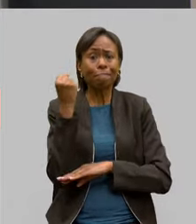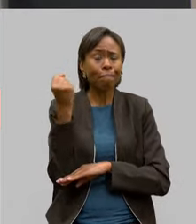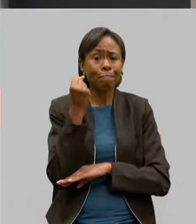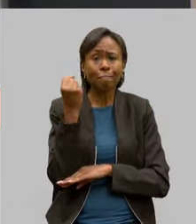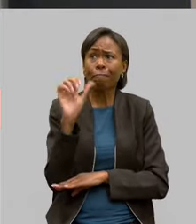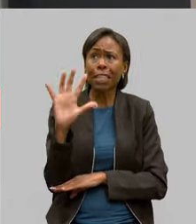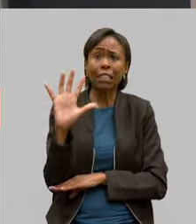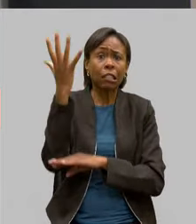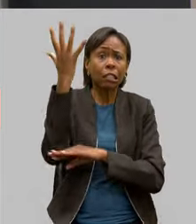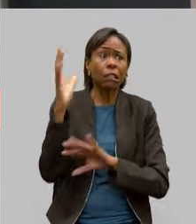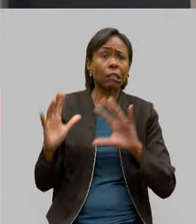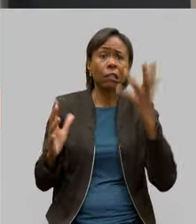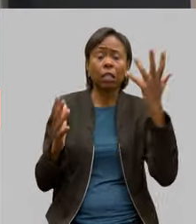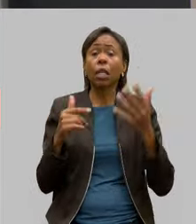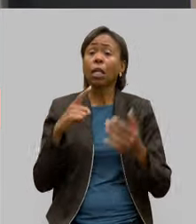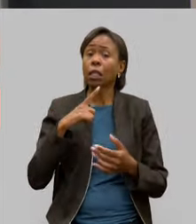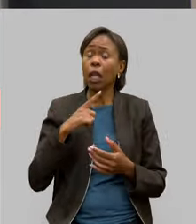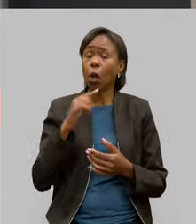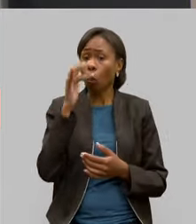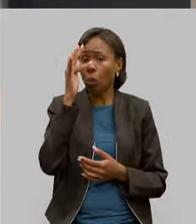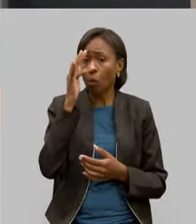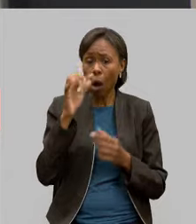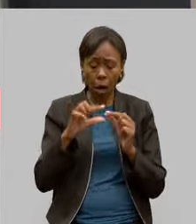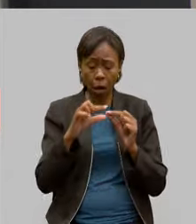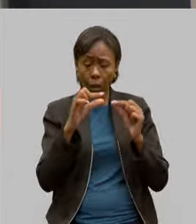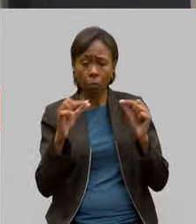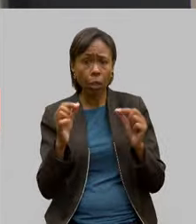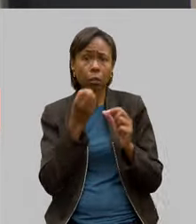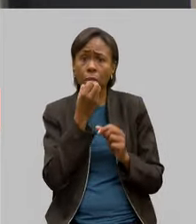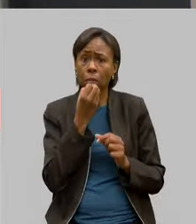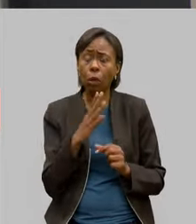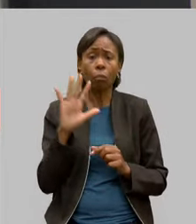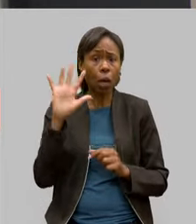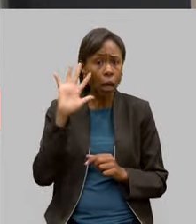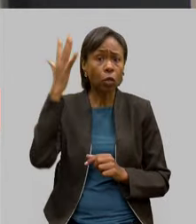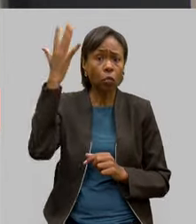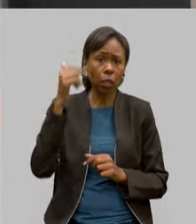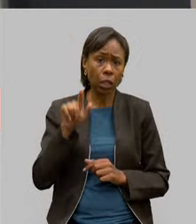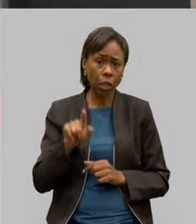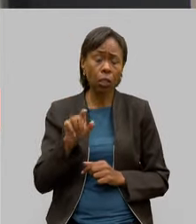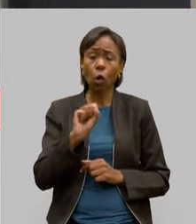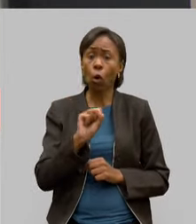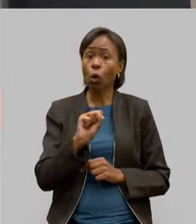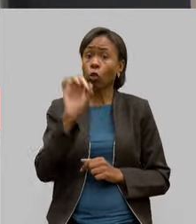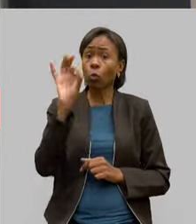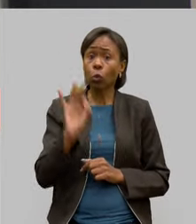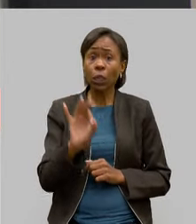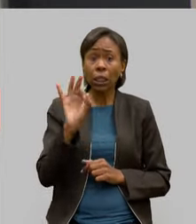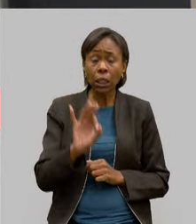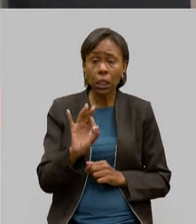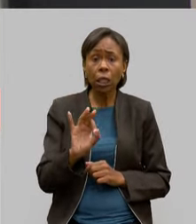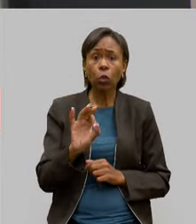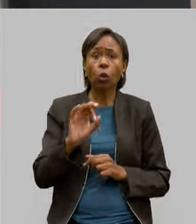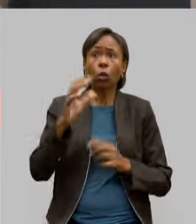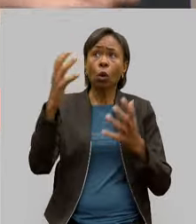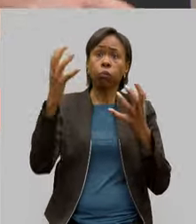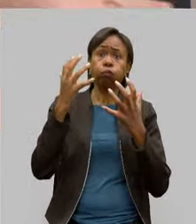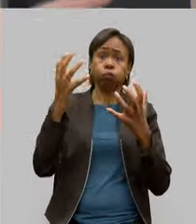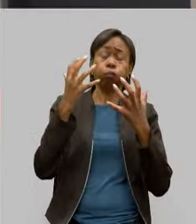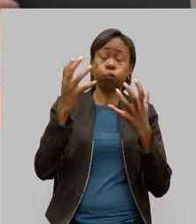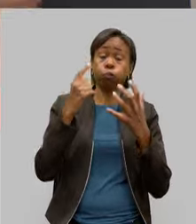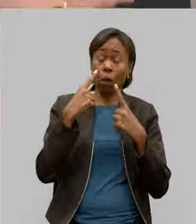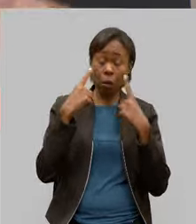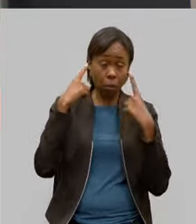pensar que 20 eh 88% das emissões globais de gás de efeito estufa é da produção do concreto e nós temos o